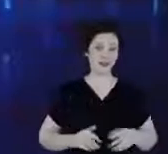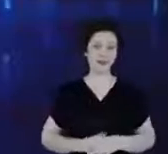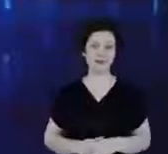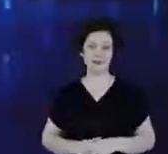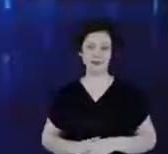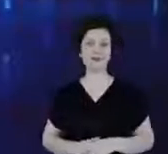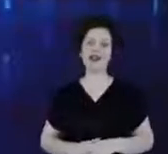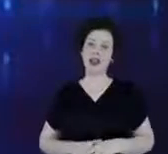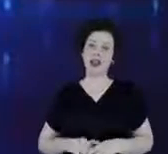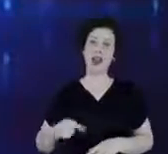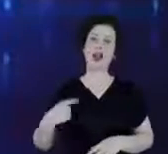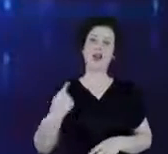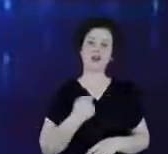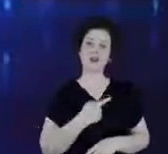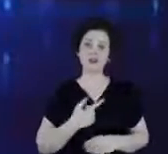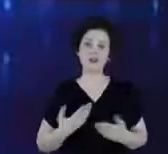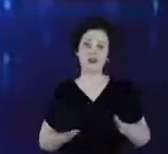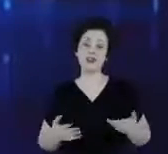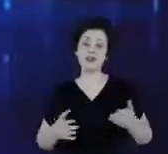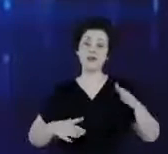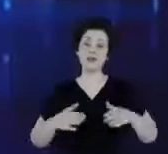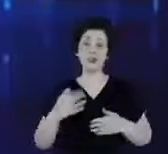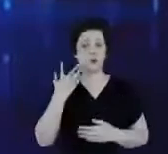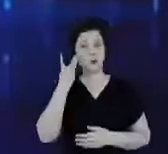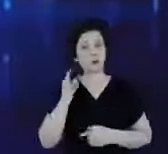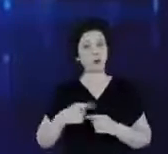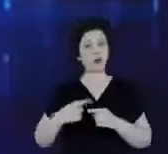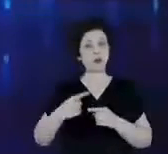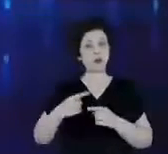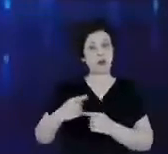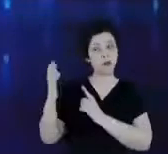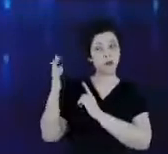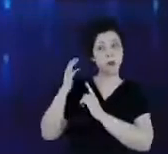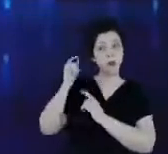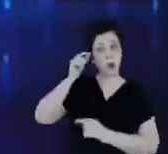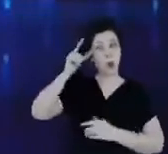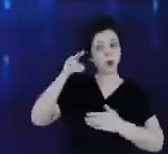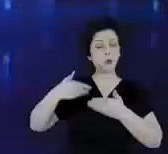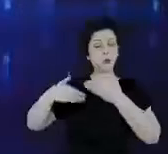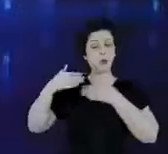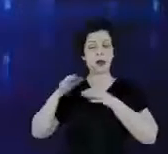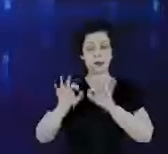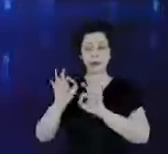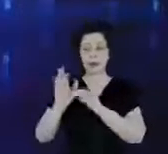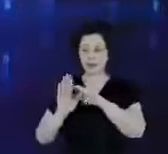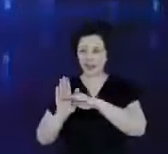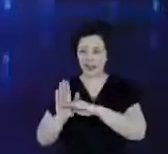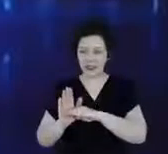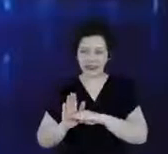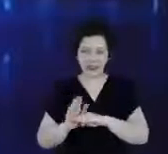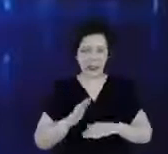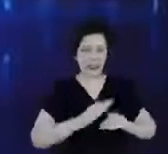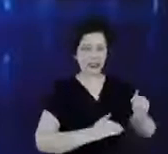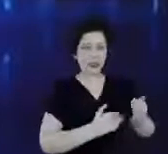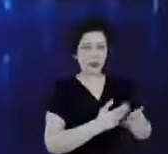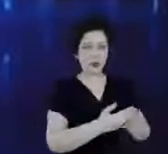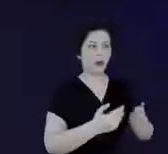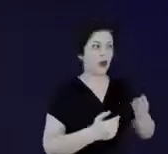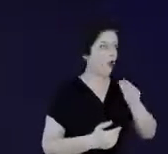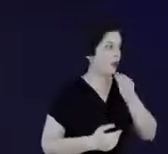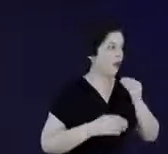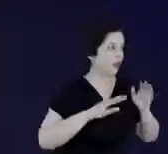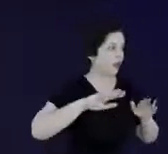até talvez por algum componente cultural a gente faz o plano aí na hora que começa executar e aparece uma outra oportunidade